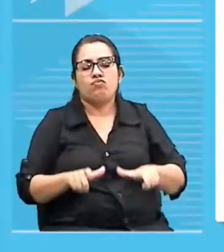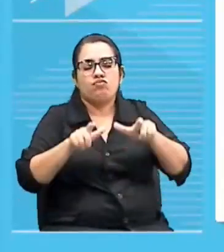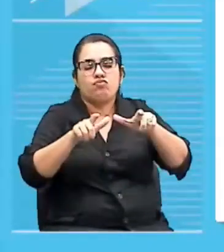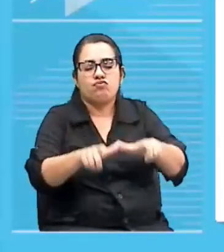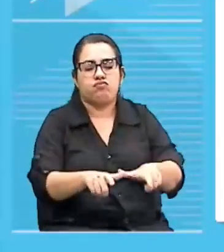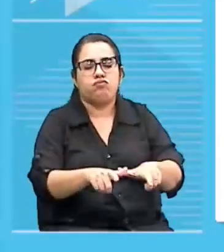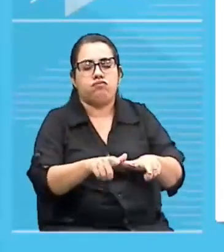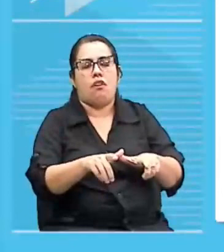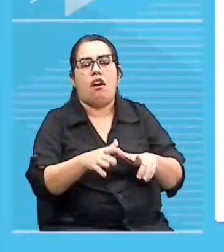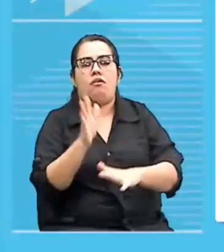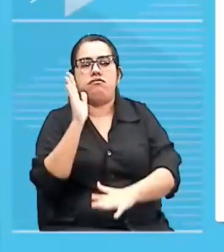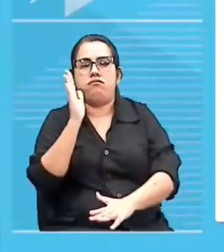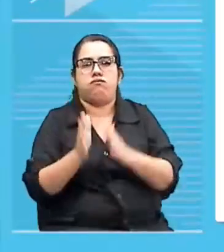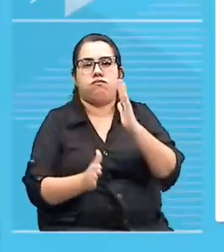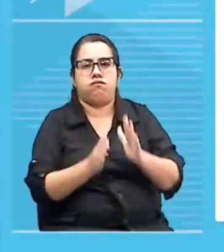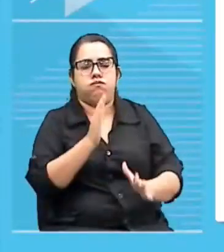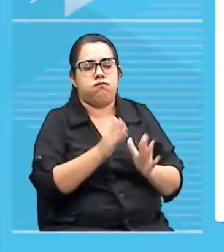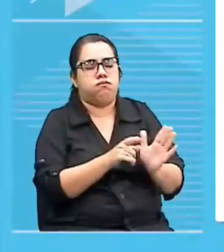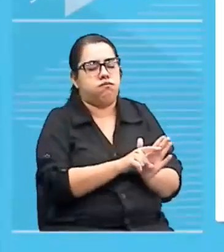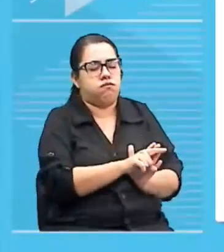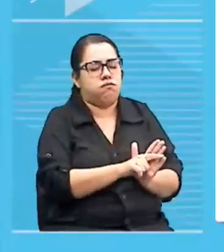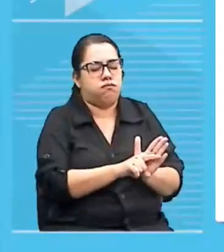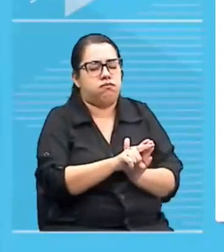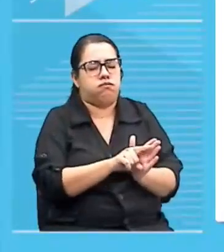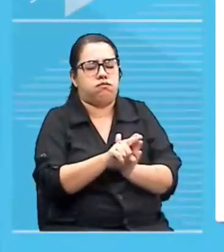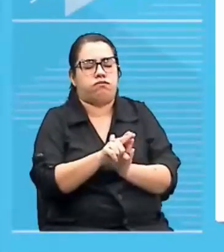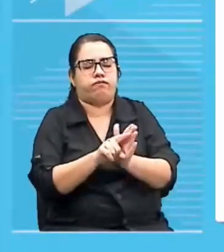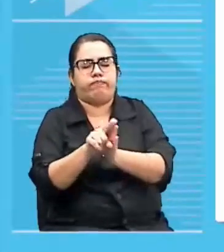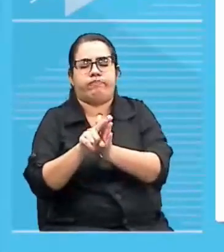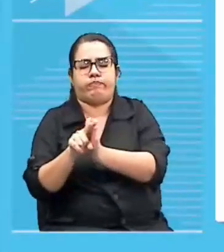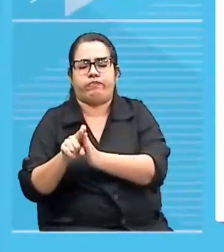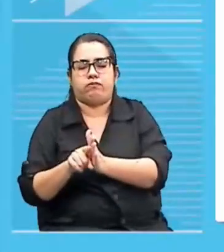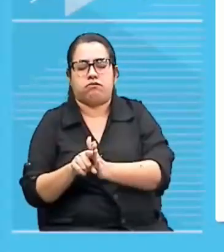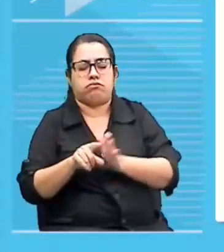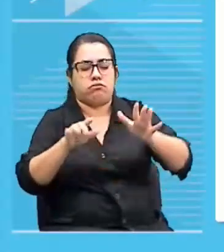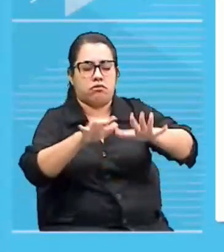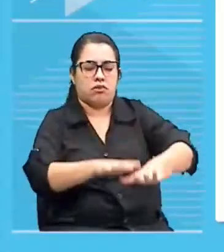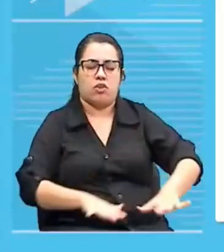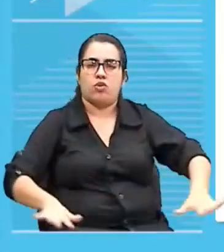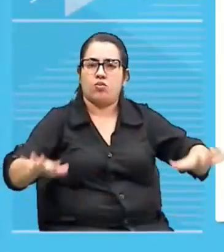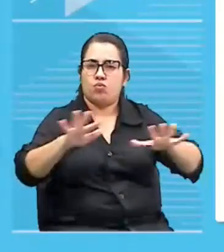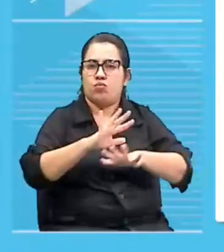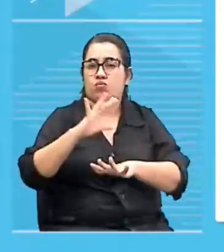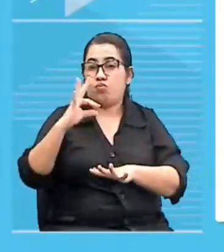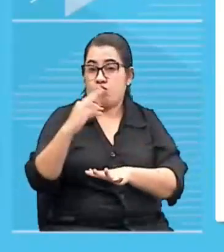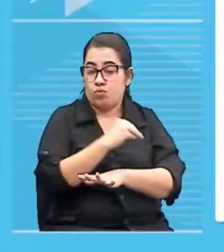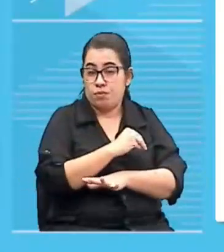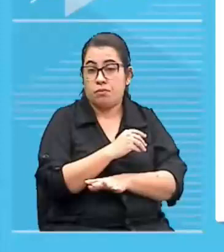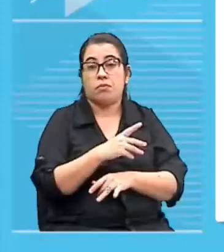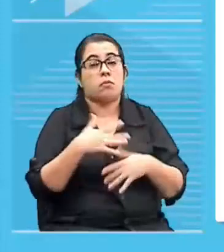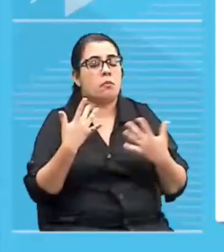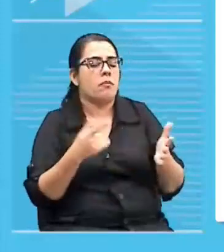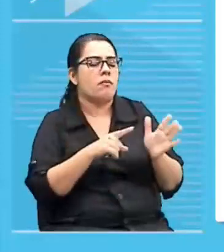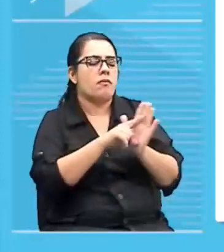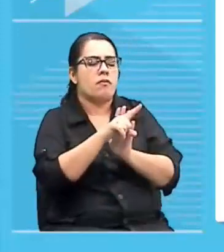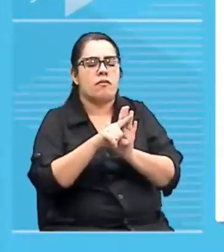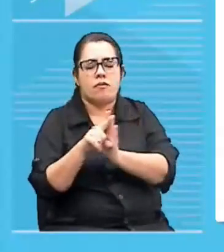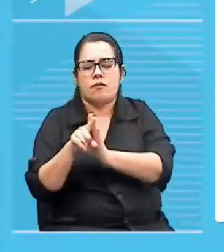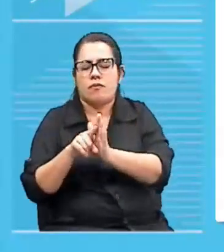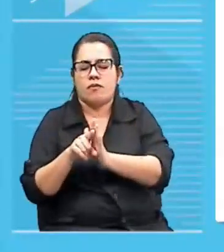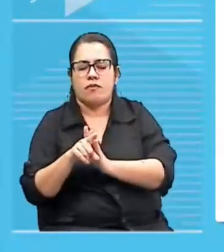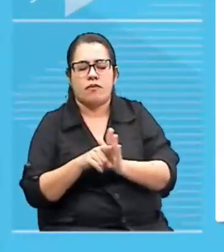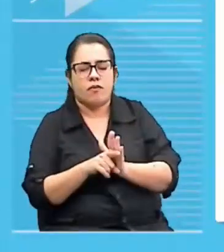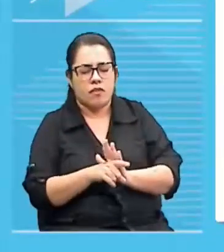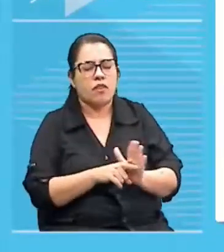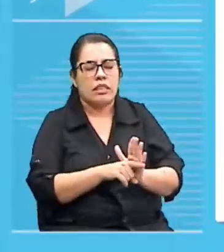começa a realizar um monitoramento, a analisar todo o terreno. E através de análises computacionais,